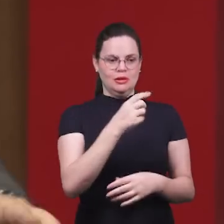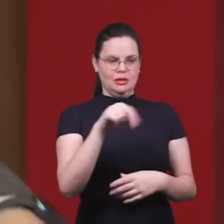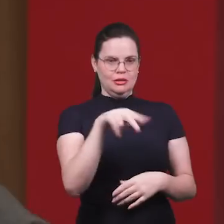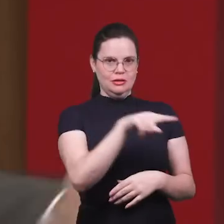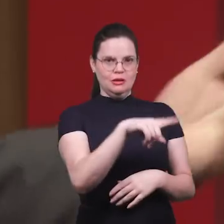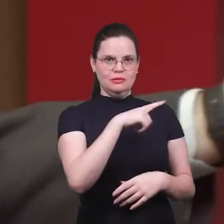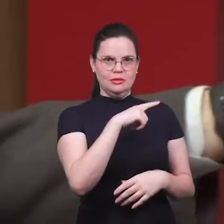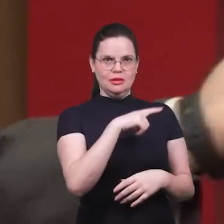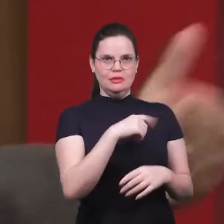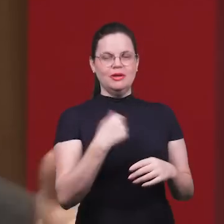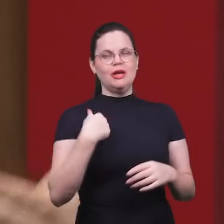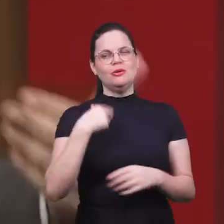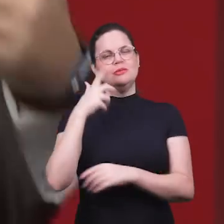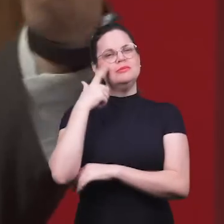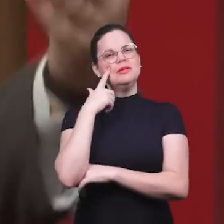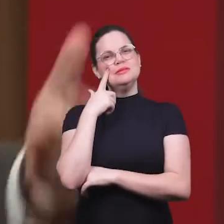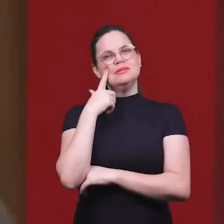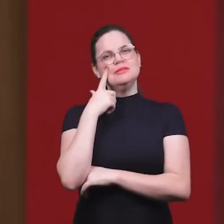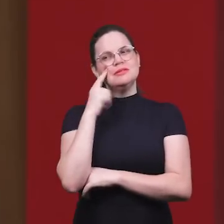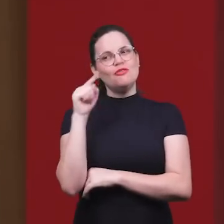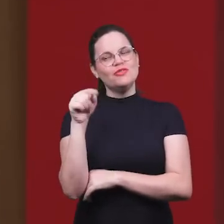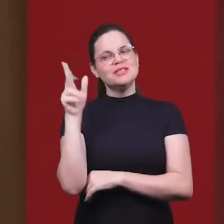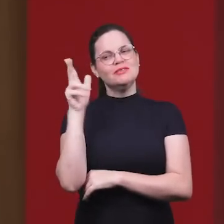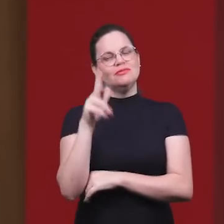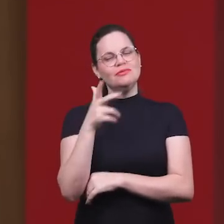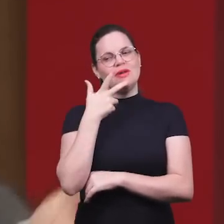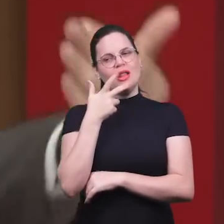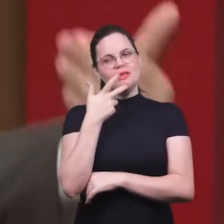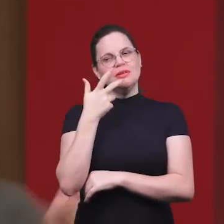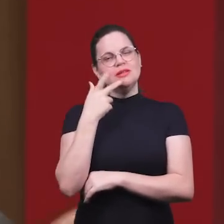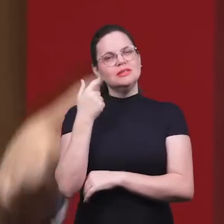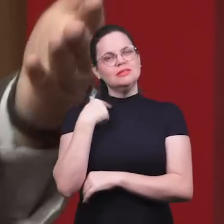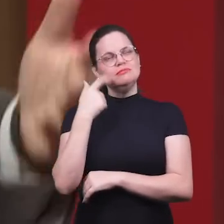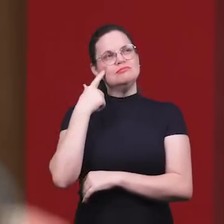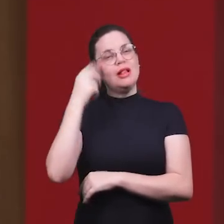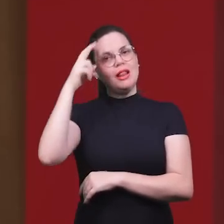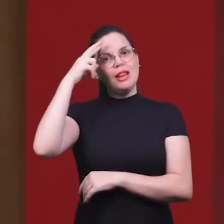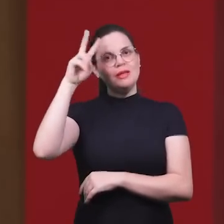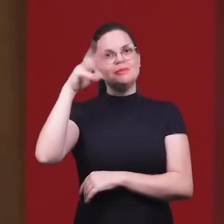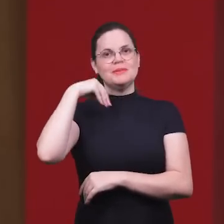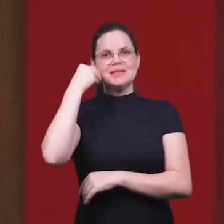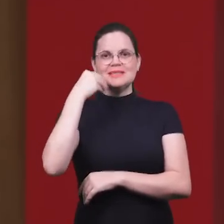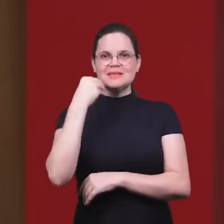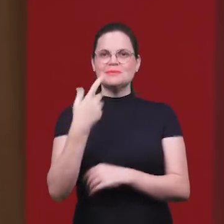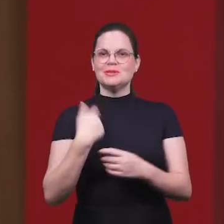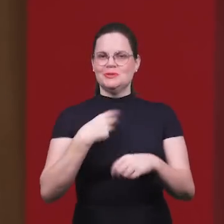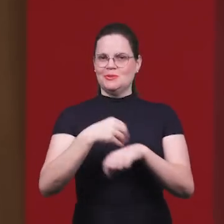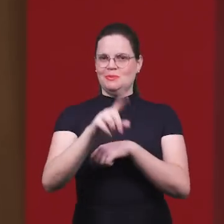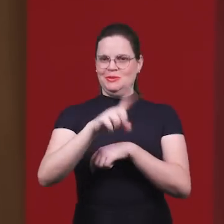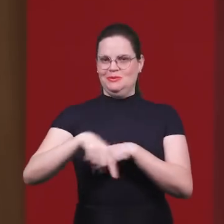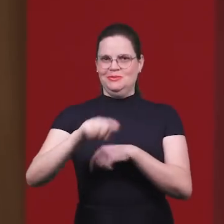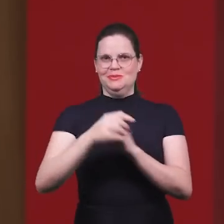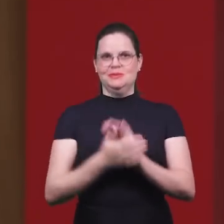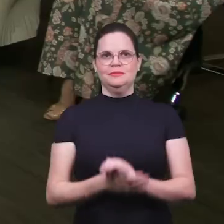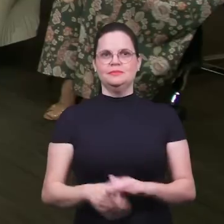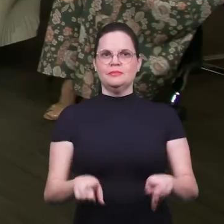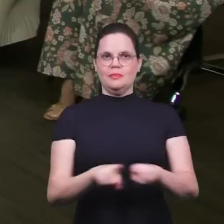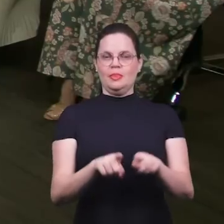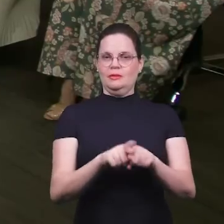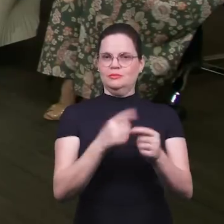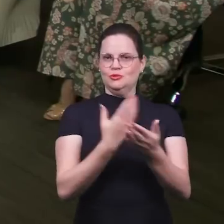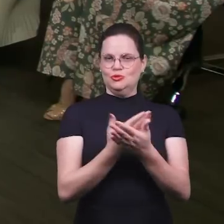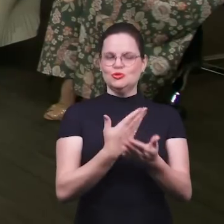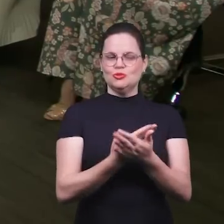Daniel foi só que te ouvindo aqui, me veio essa experiência que eu tive. Amém. E eu queria muito compartilhar com os jovens. Amém. Também. Daniel era um homem